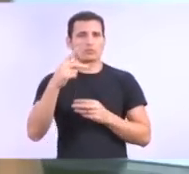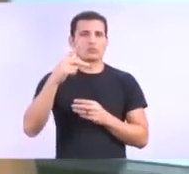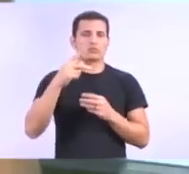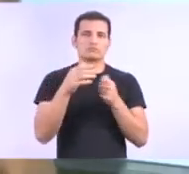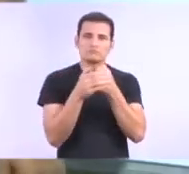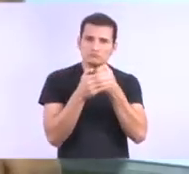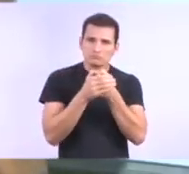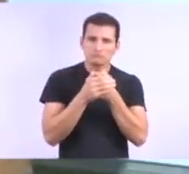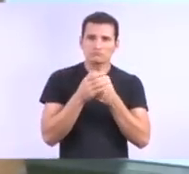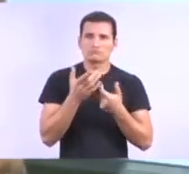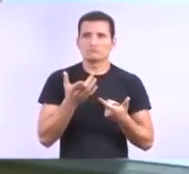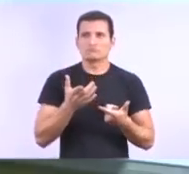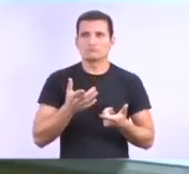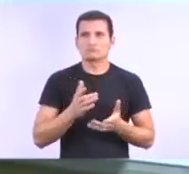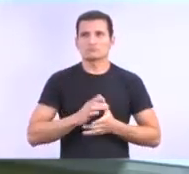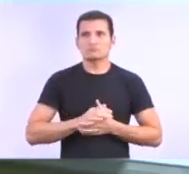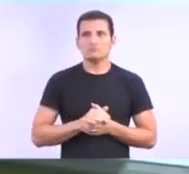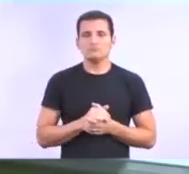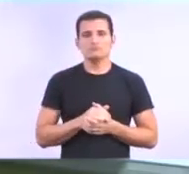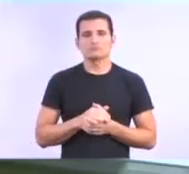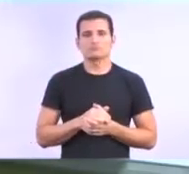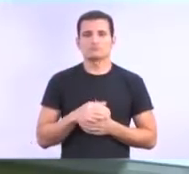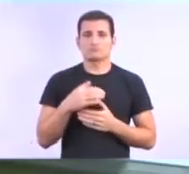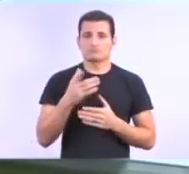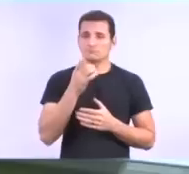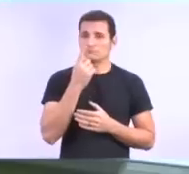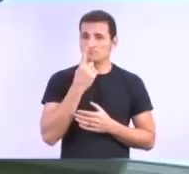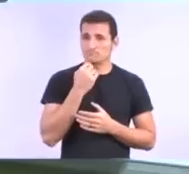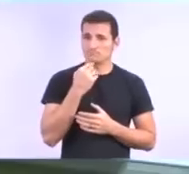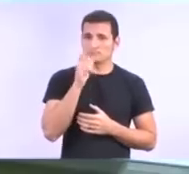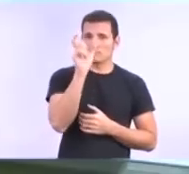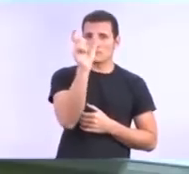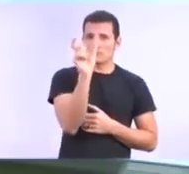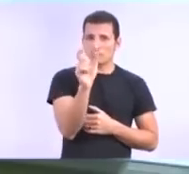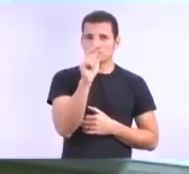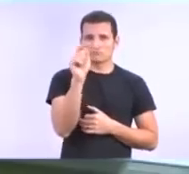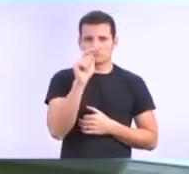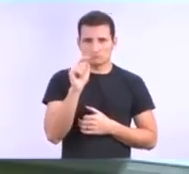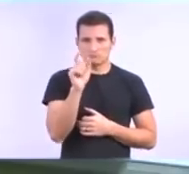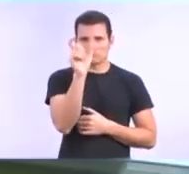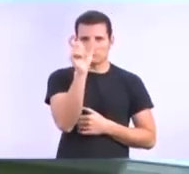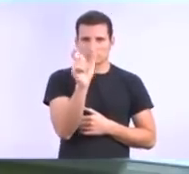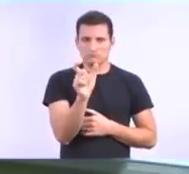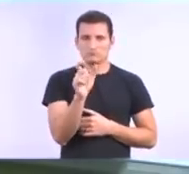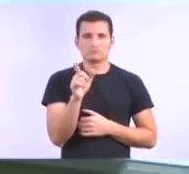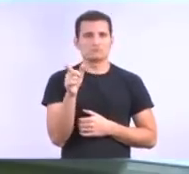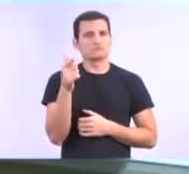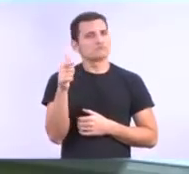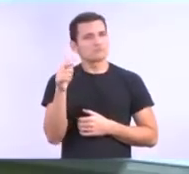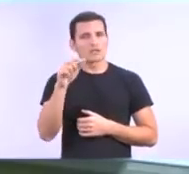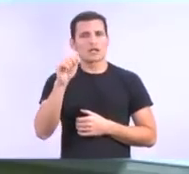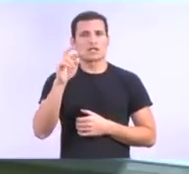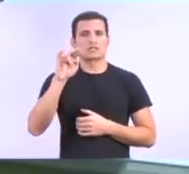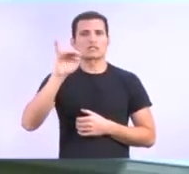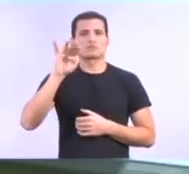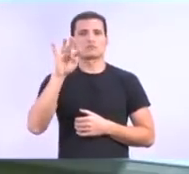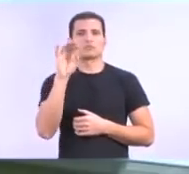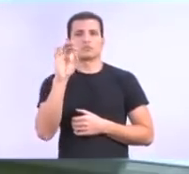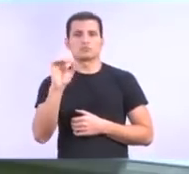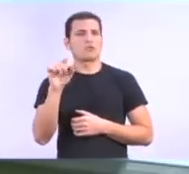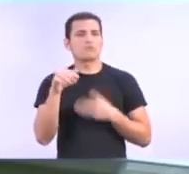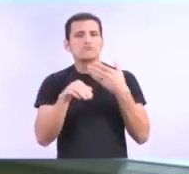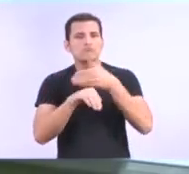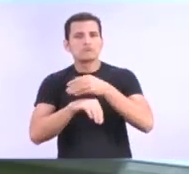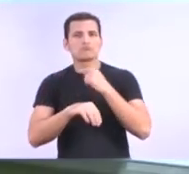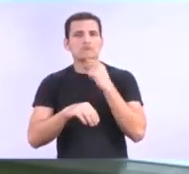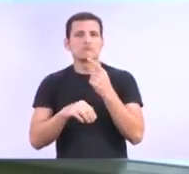um objeto, acessar esses atributos e vermelho. Vermelho, sim, não existe aquele atributo é inacessível. E